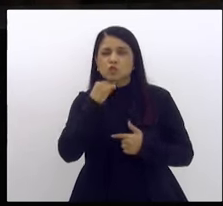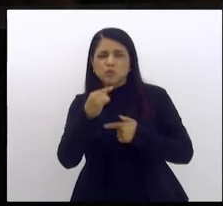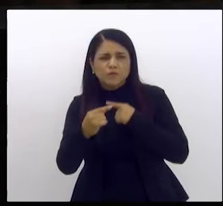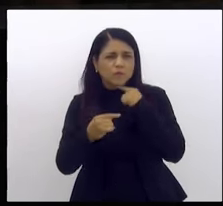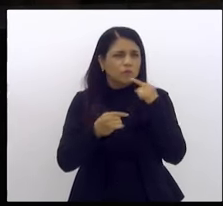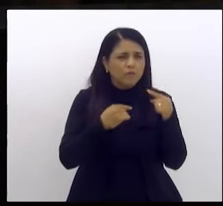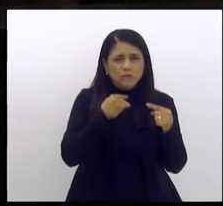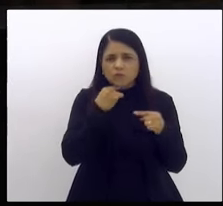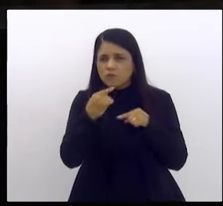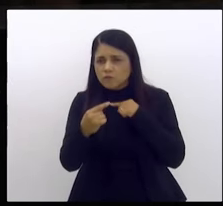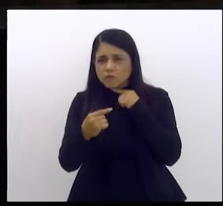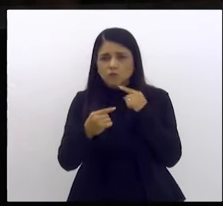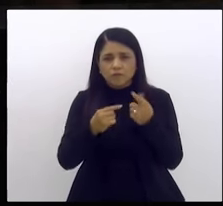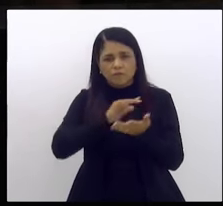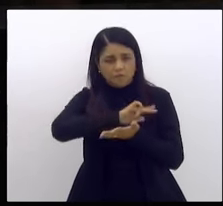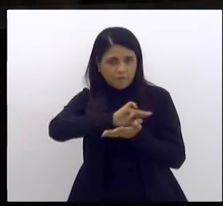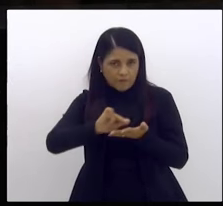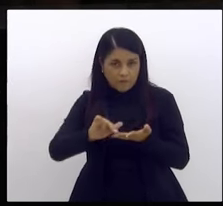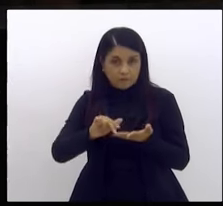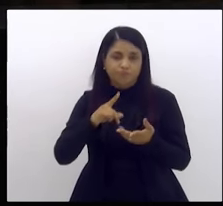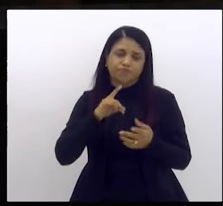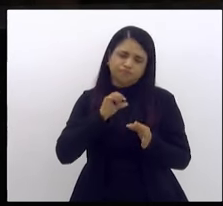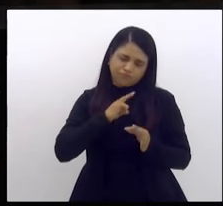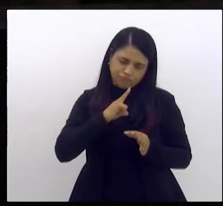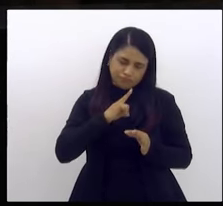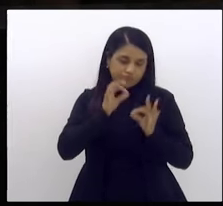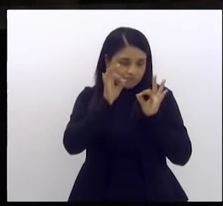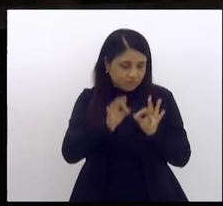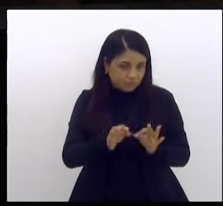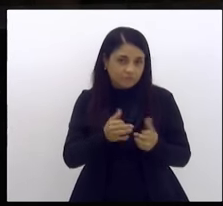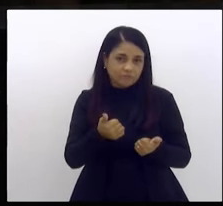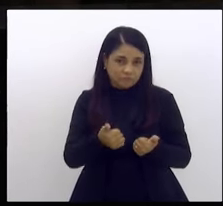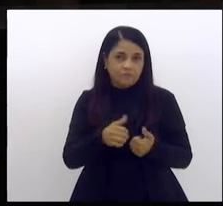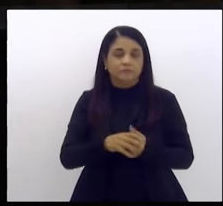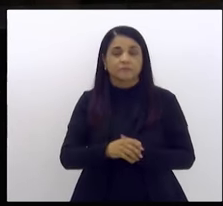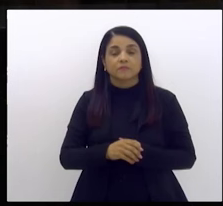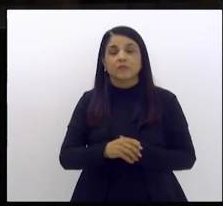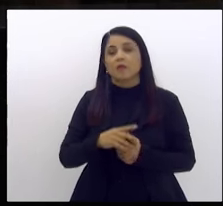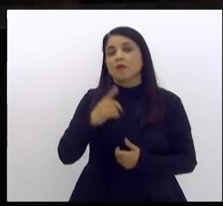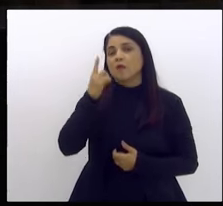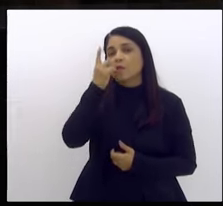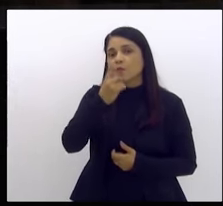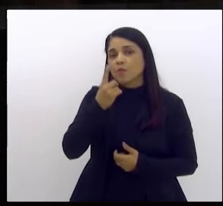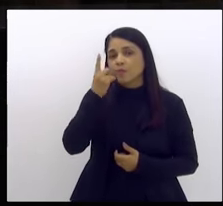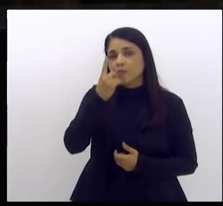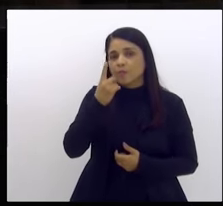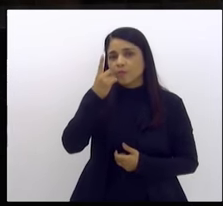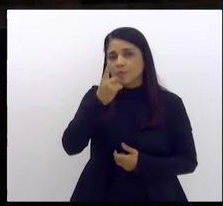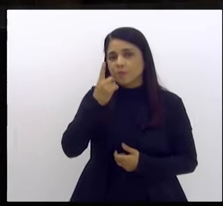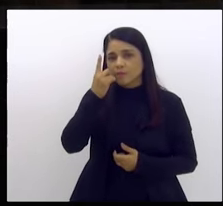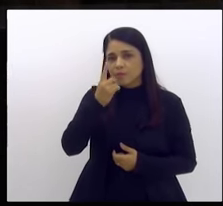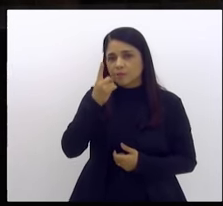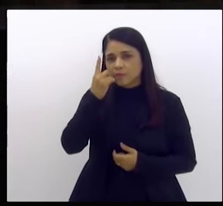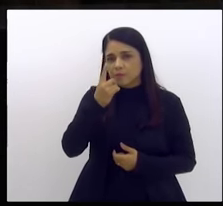dúvidas, e é justo que tenha essas dúvidas. O deputado, dos